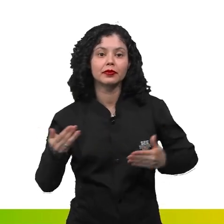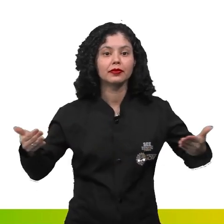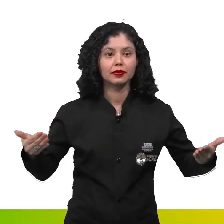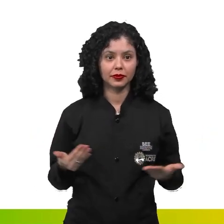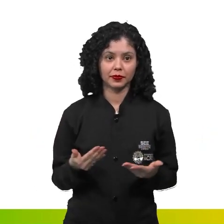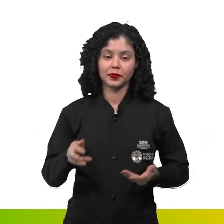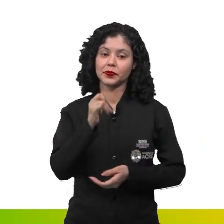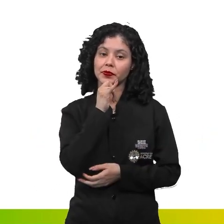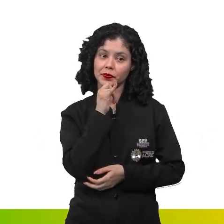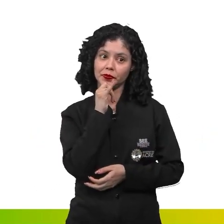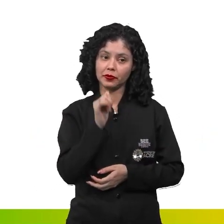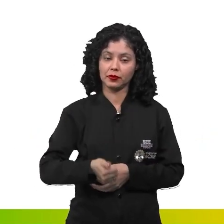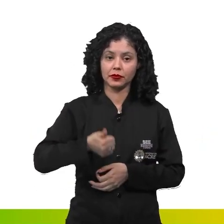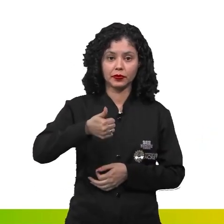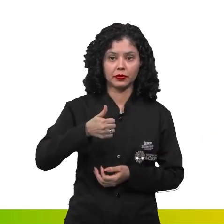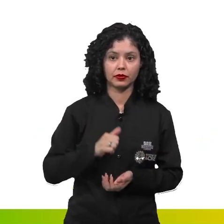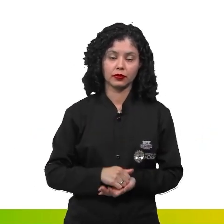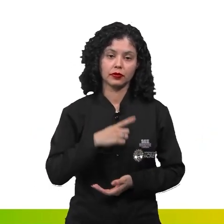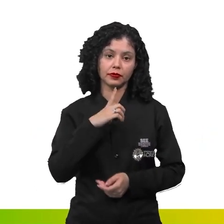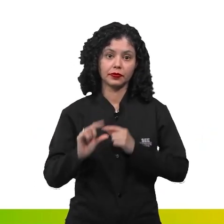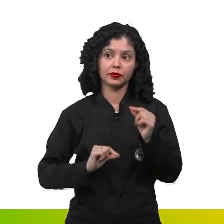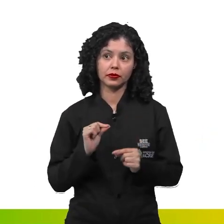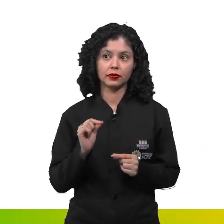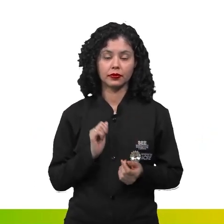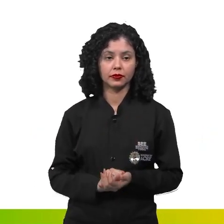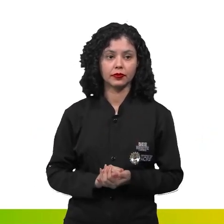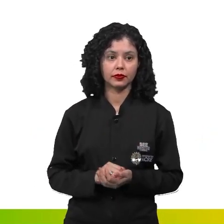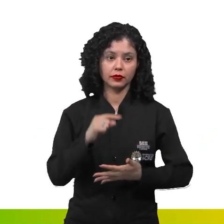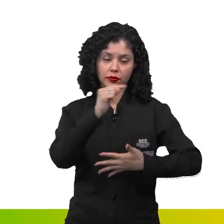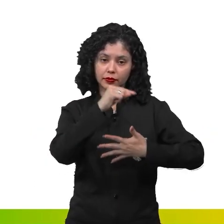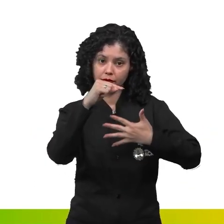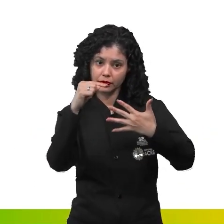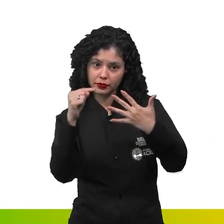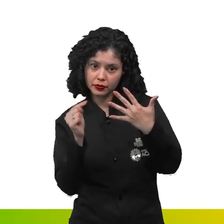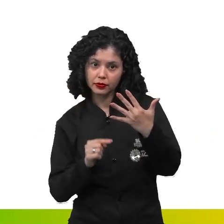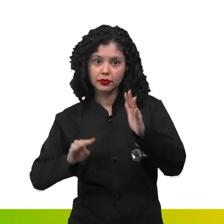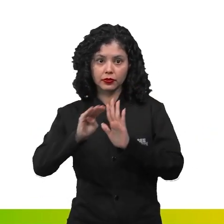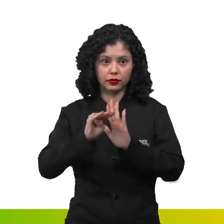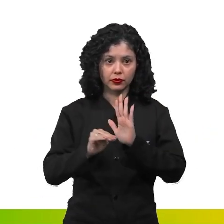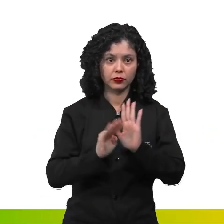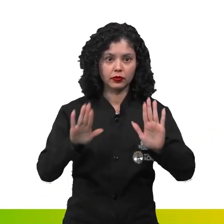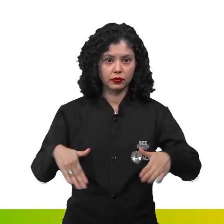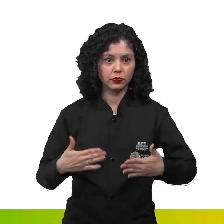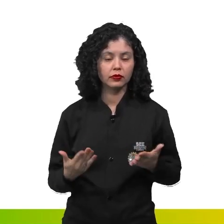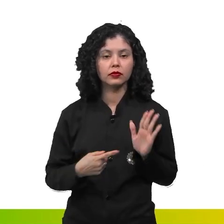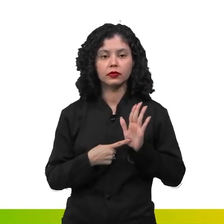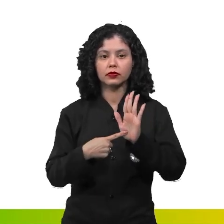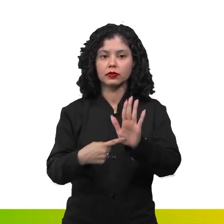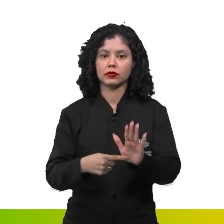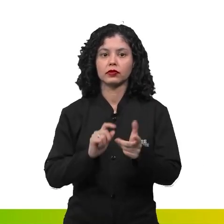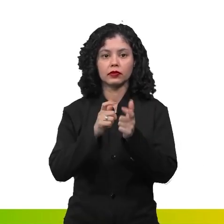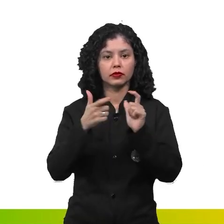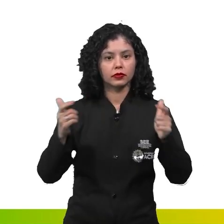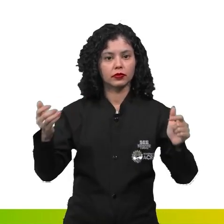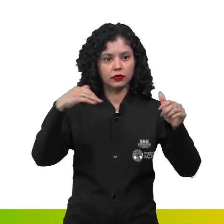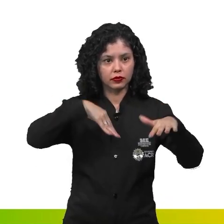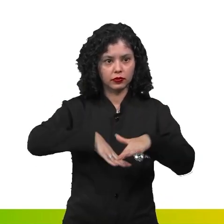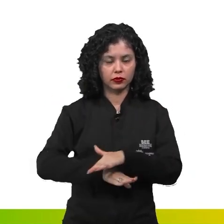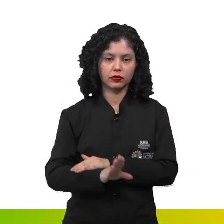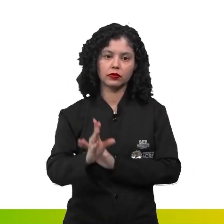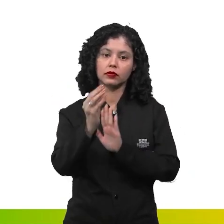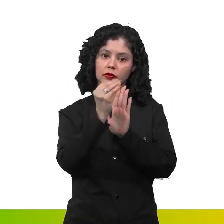Resolvendo o exemplo 1, nós temos, entre as alternativas abaixo, qual representa a